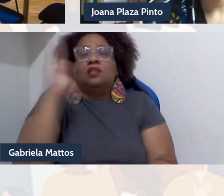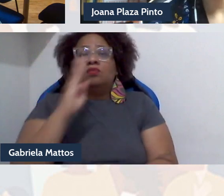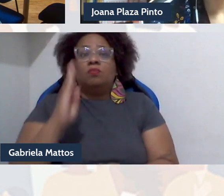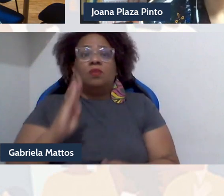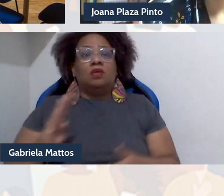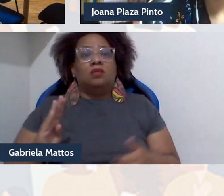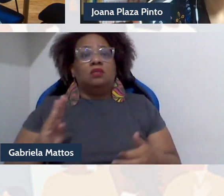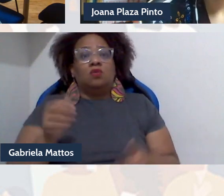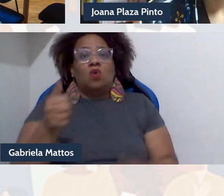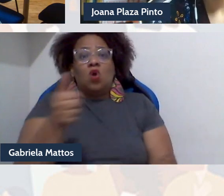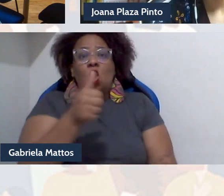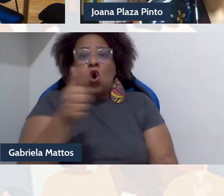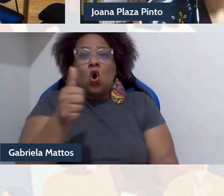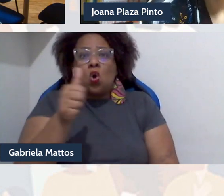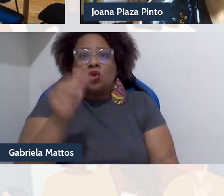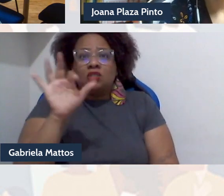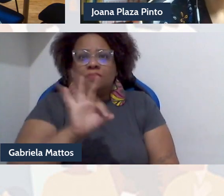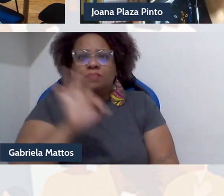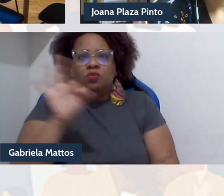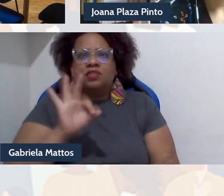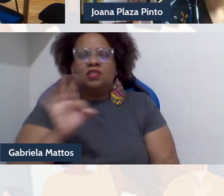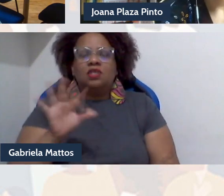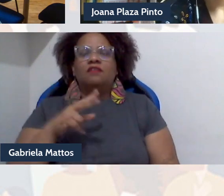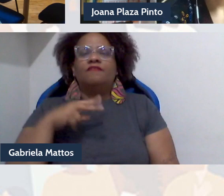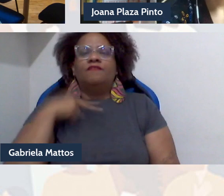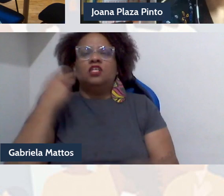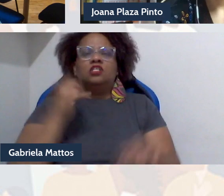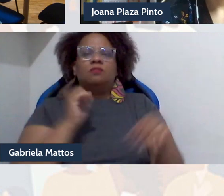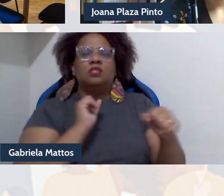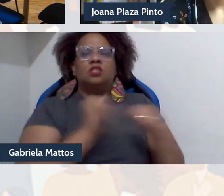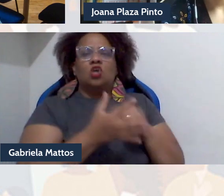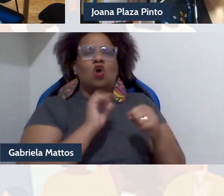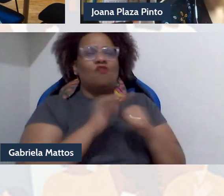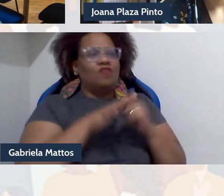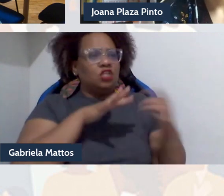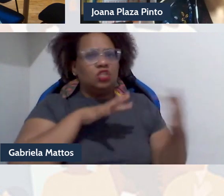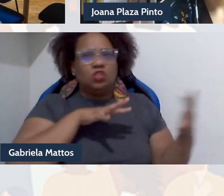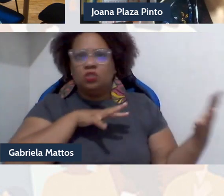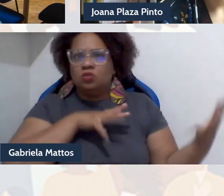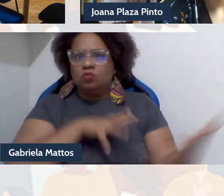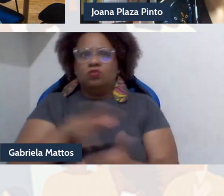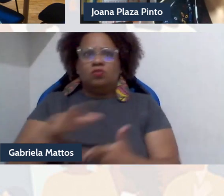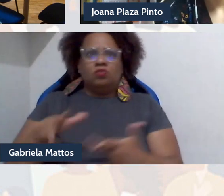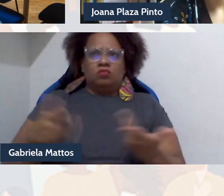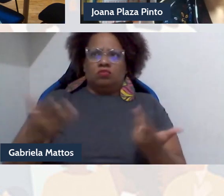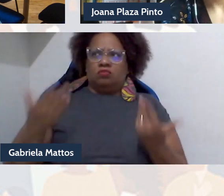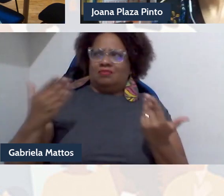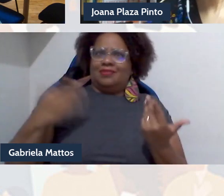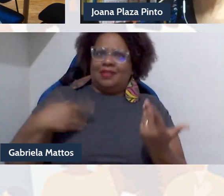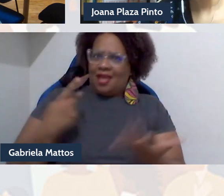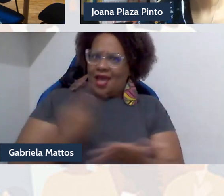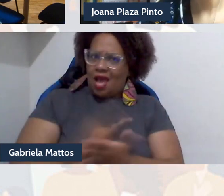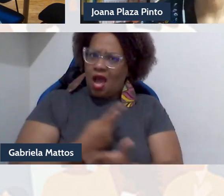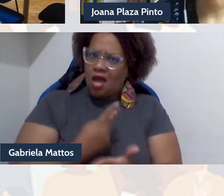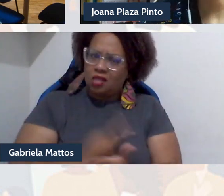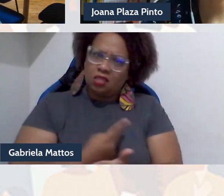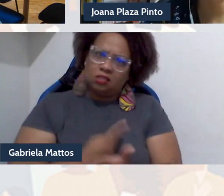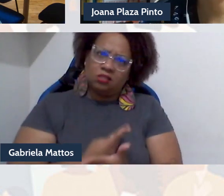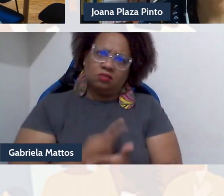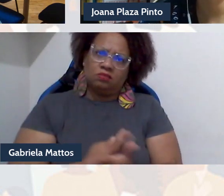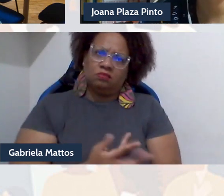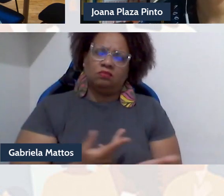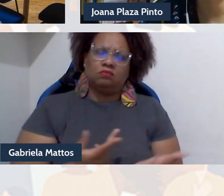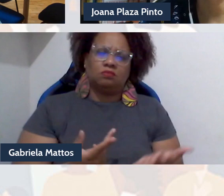das vítimas de Covid-19 no mundo. Então, tem alguma coisa errada. Quer dizer, eu acho que